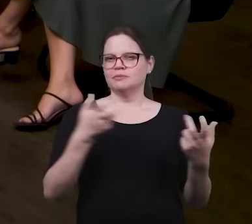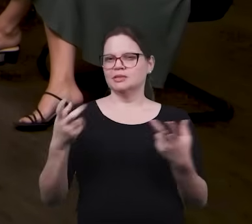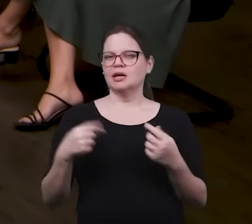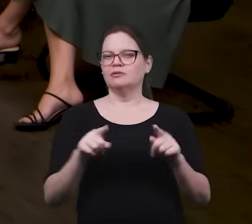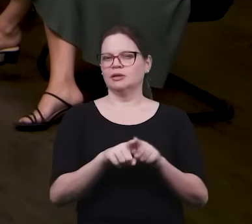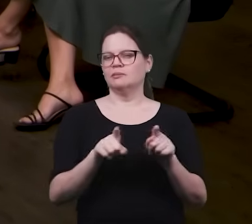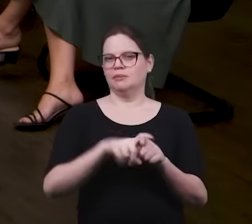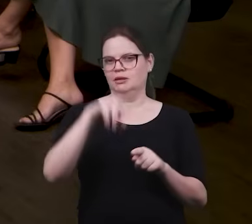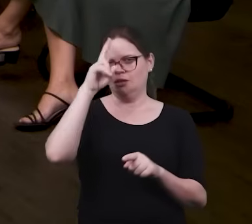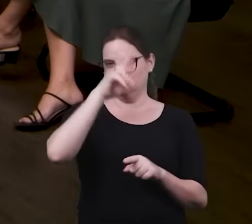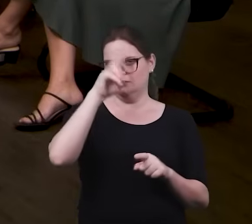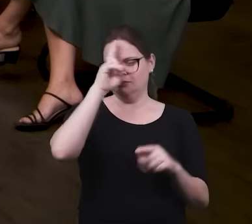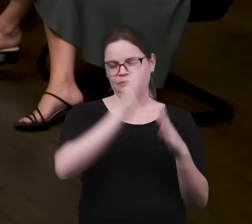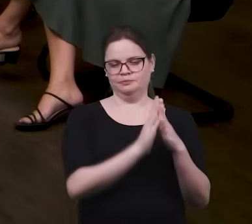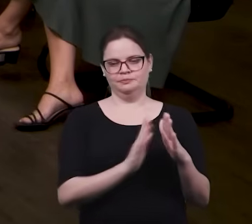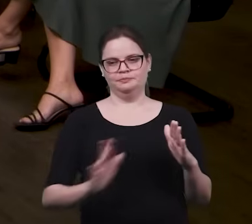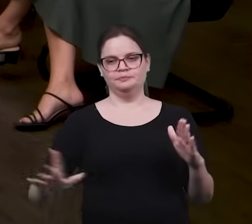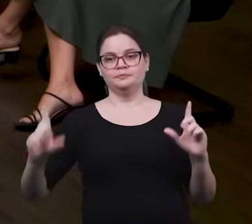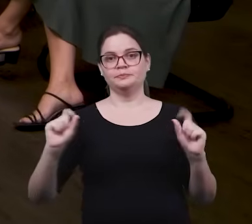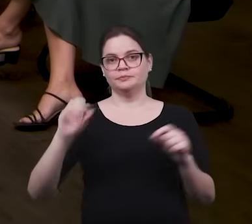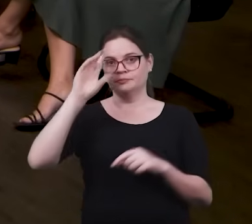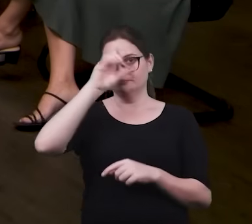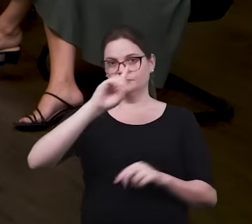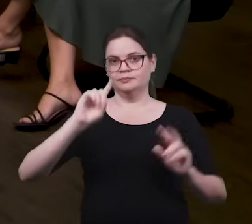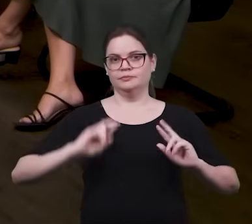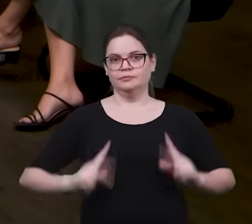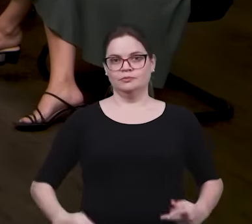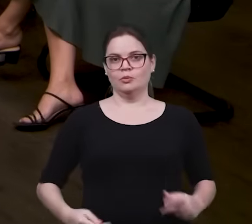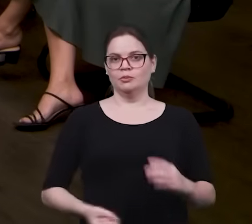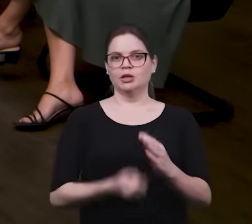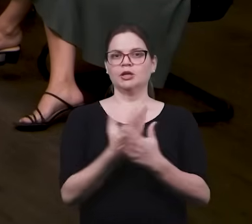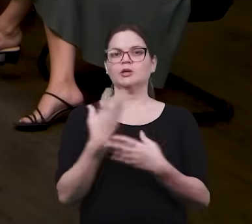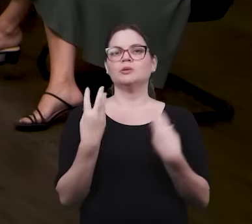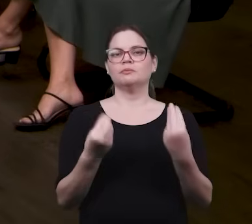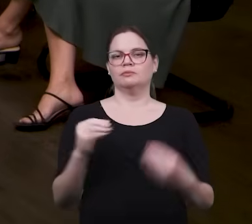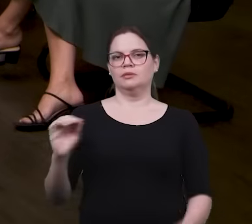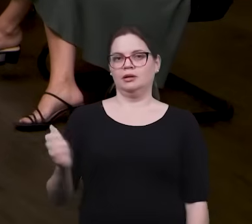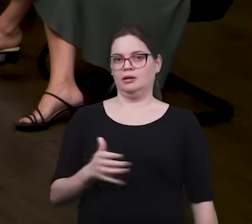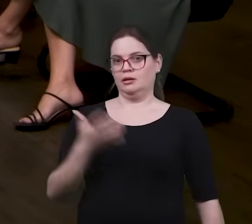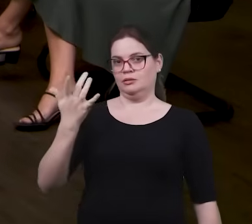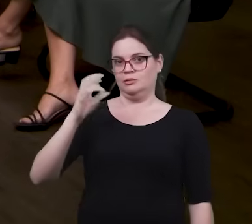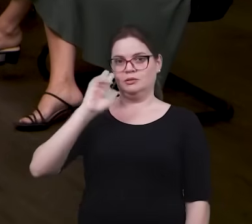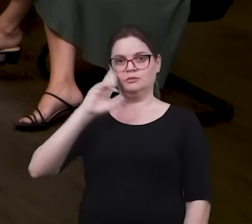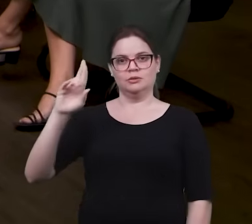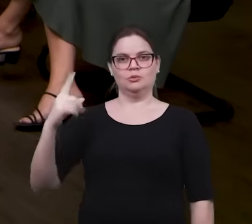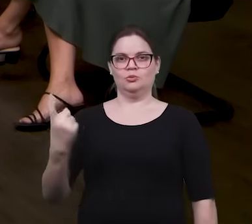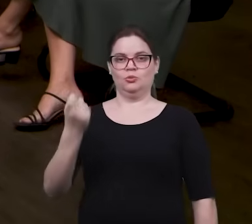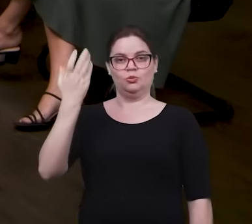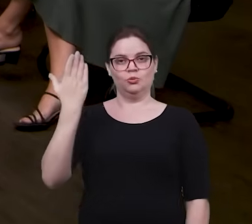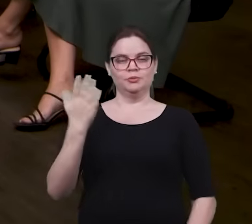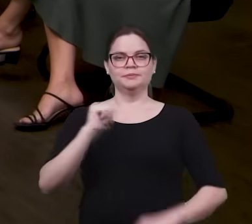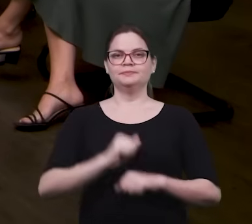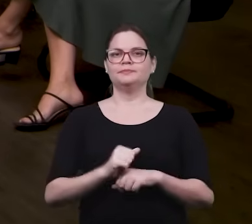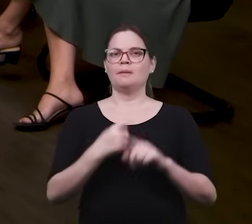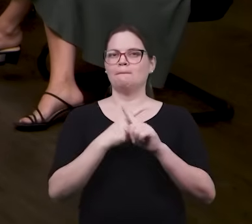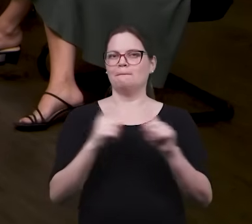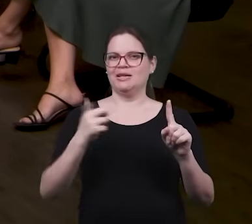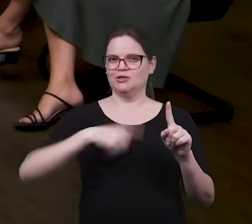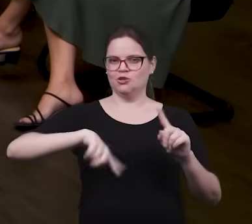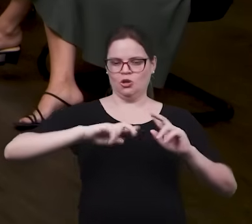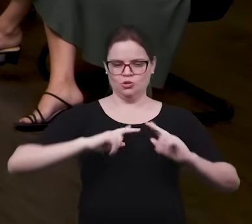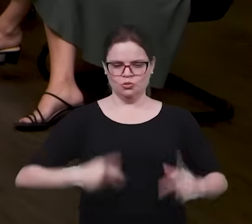história, Deus fez o homem para a sua adoração. E o homem quer